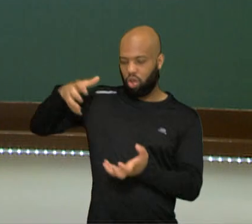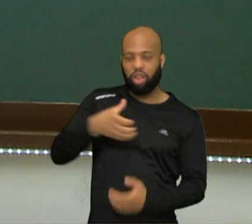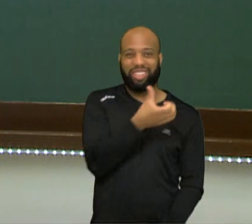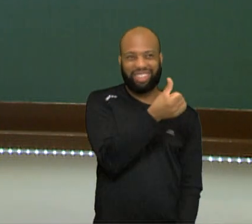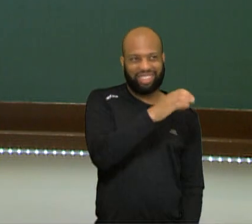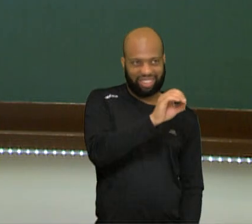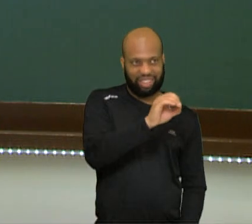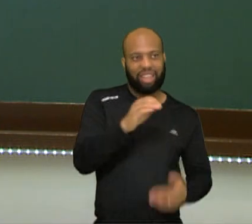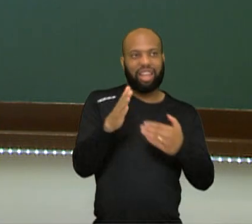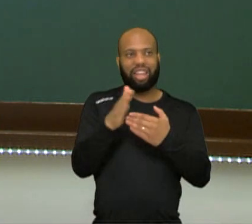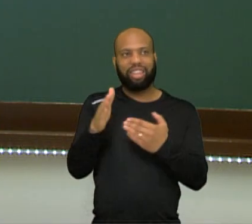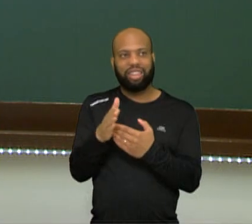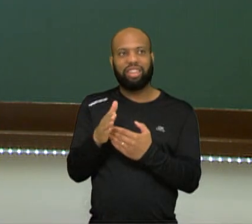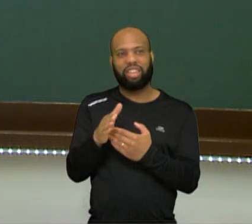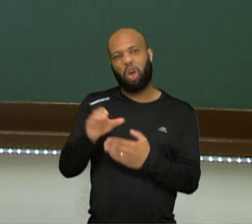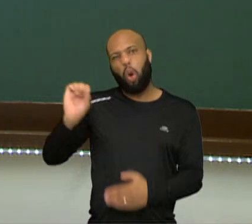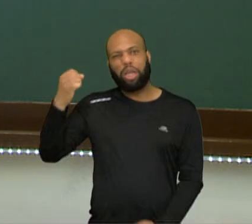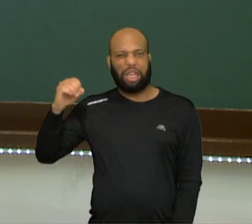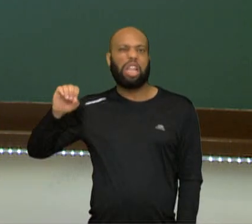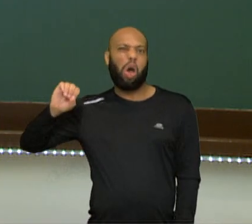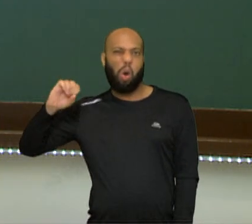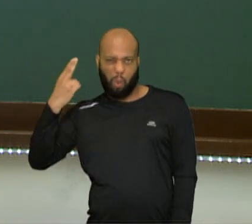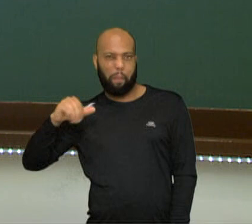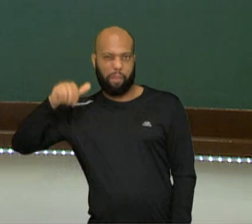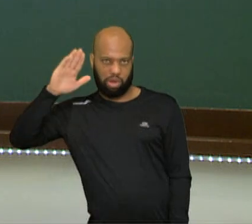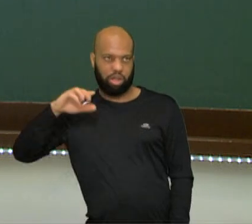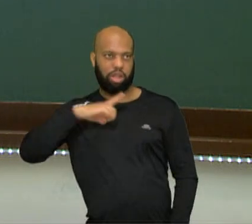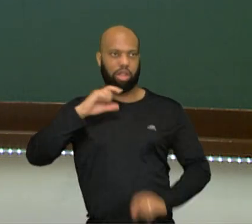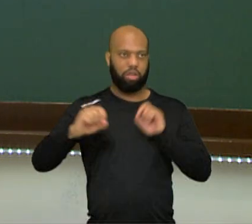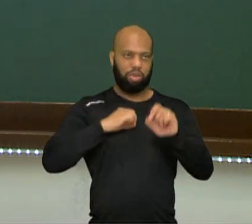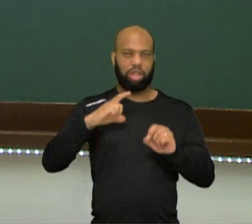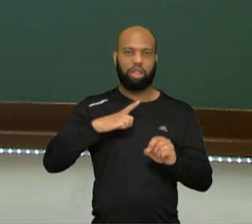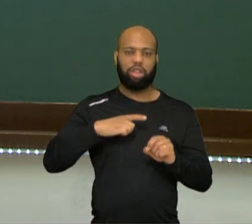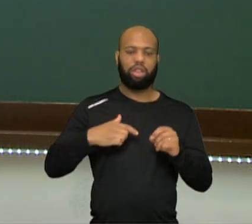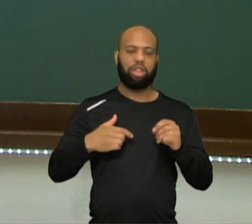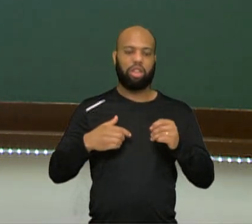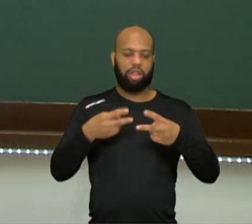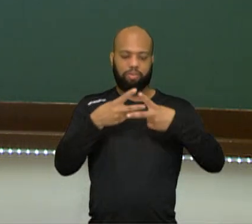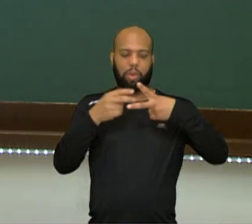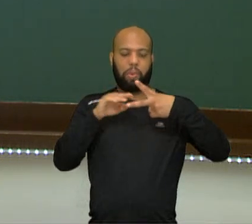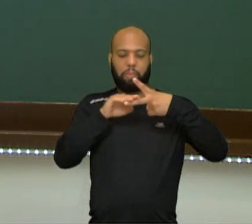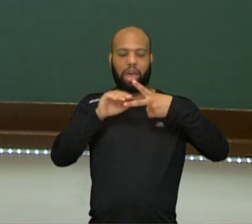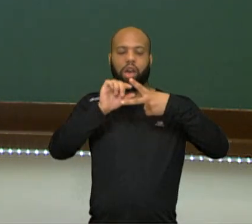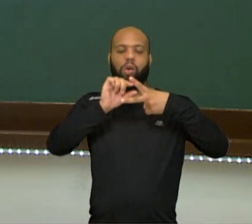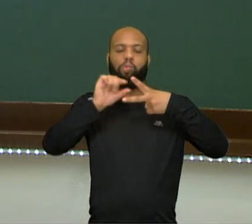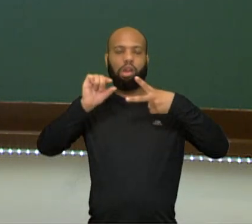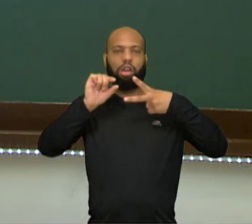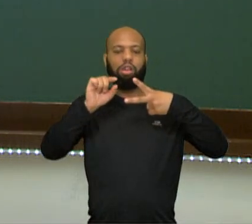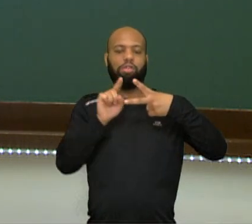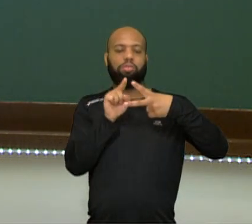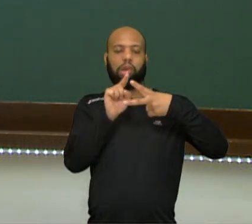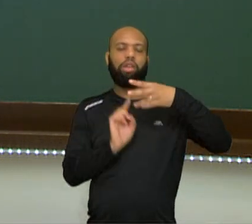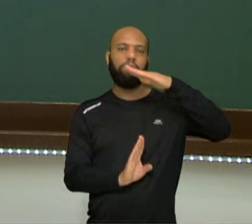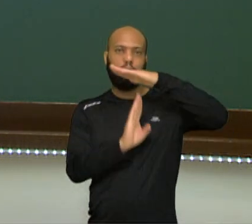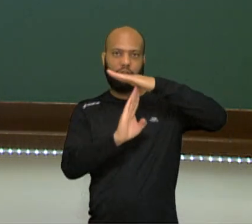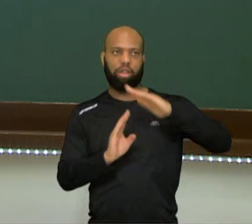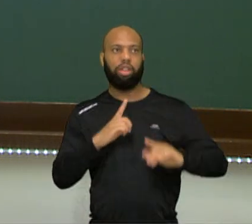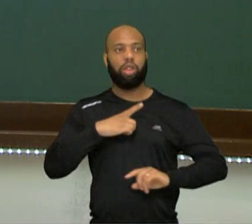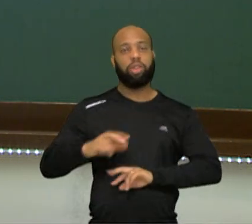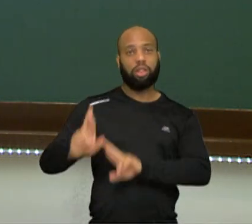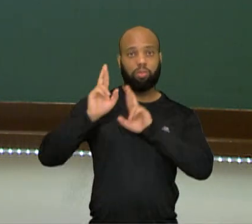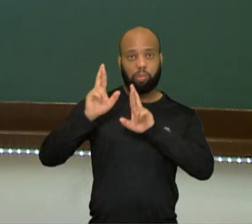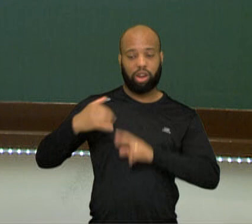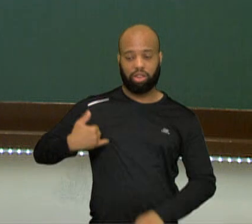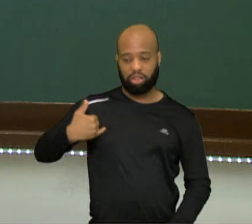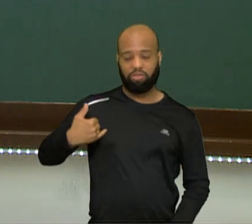ou mais. Então eu digo que é a base, o corpo e o topo da pirâmide. E fatores, como eu falei, expectativa de